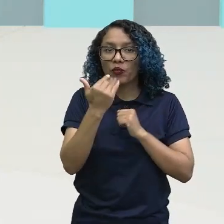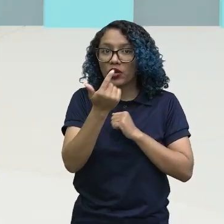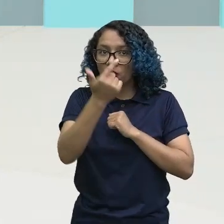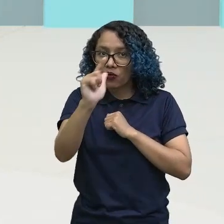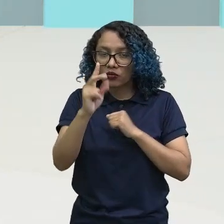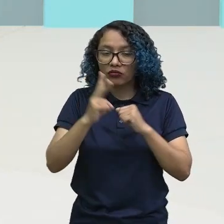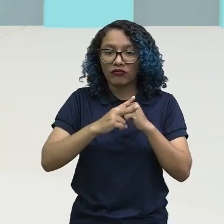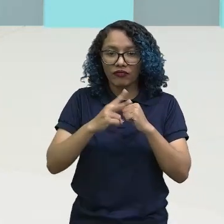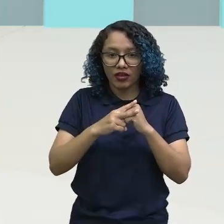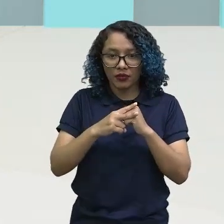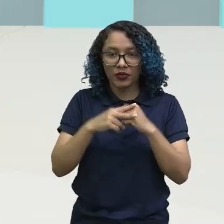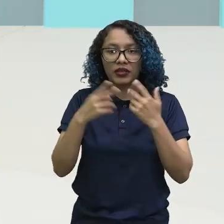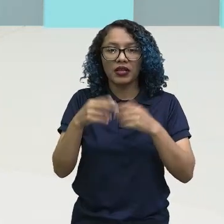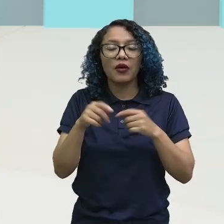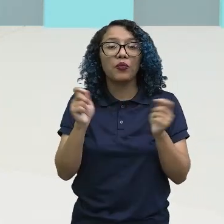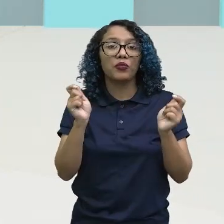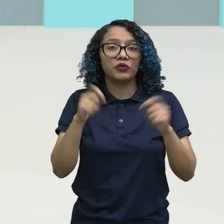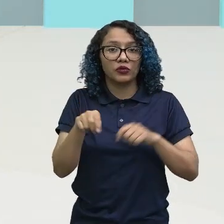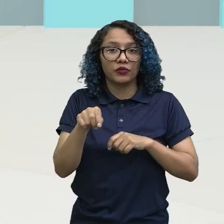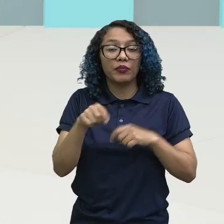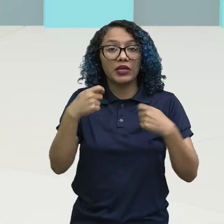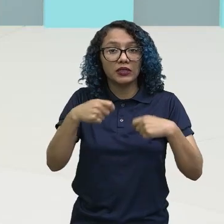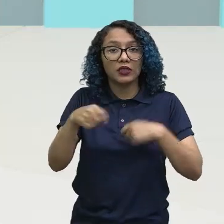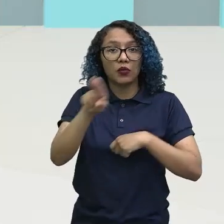Então, separa-se utilizando a vírgula.